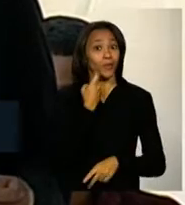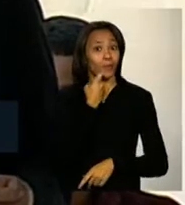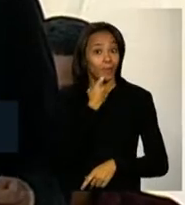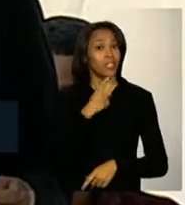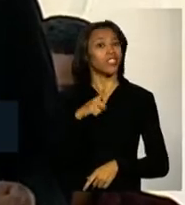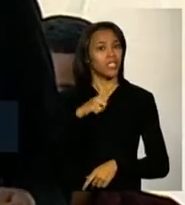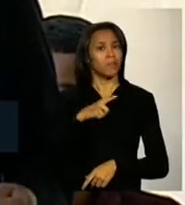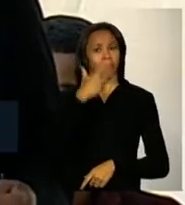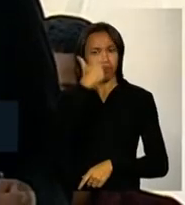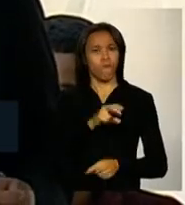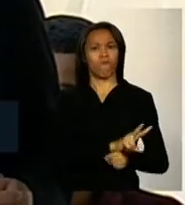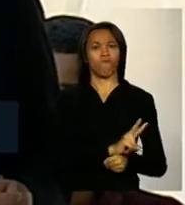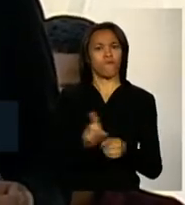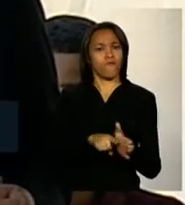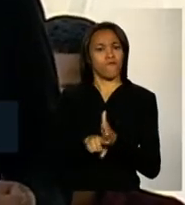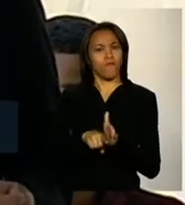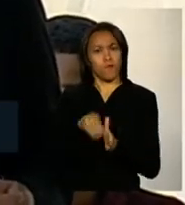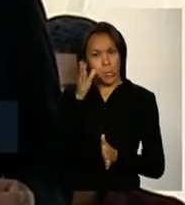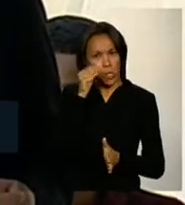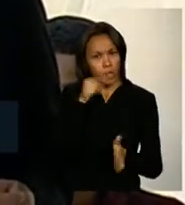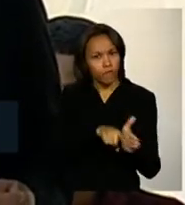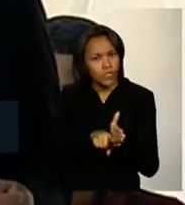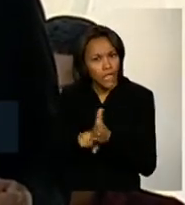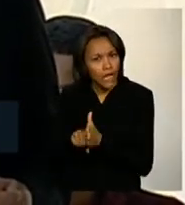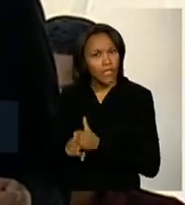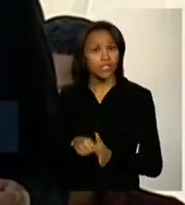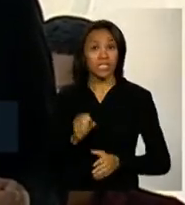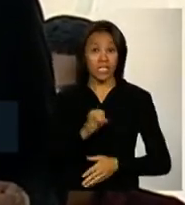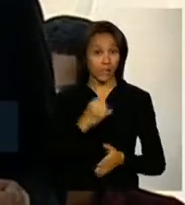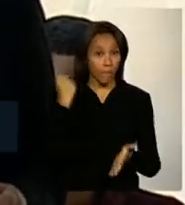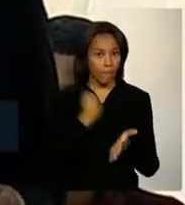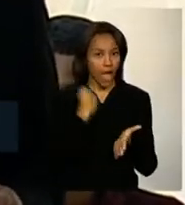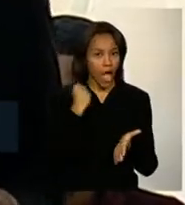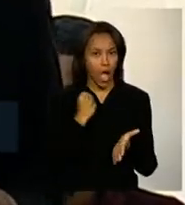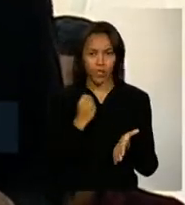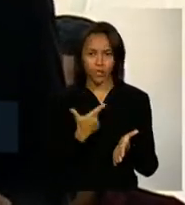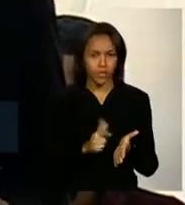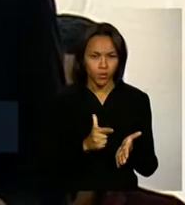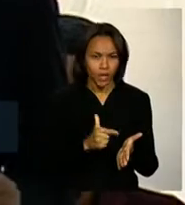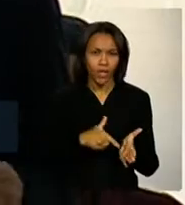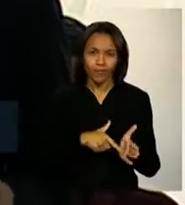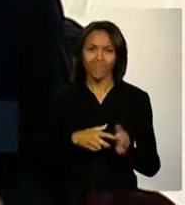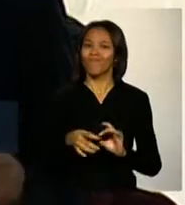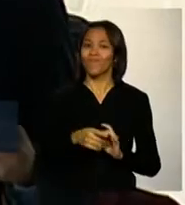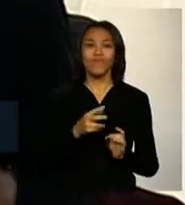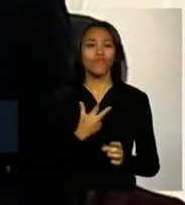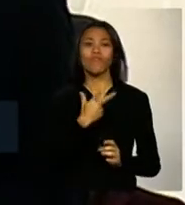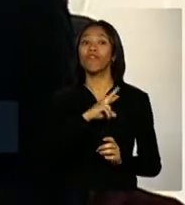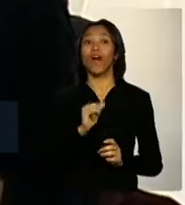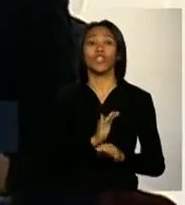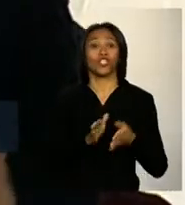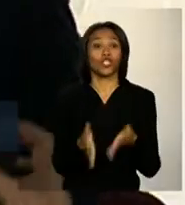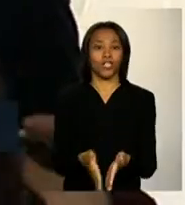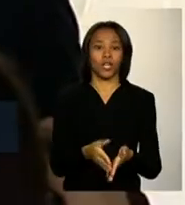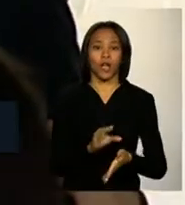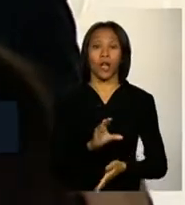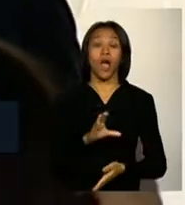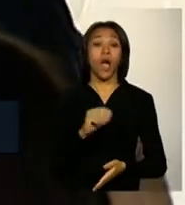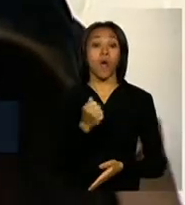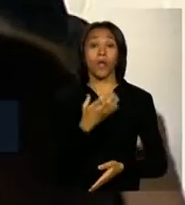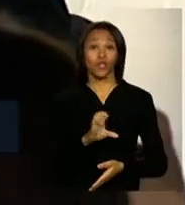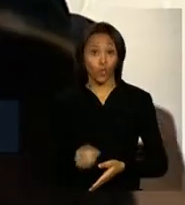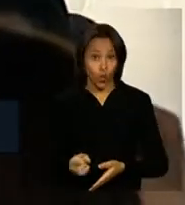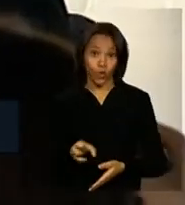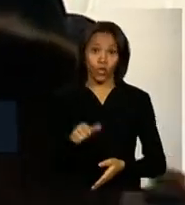fiscalização e o peixe que não tivesse certificado de origem não consegue chegar nem no açougue nem na peixaria nem